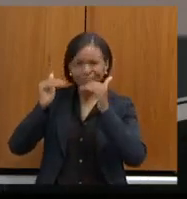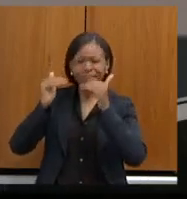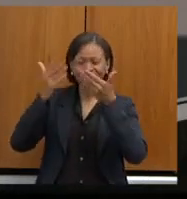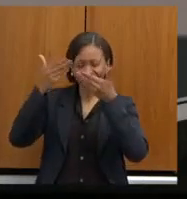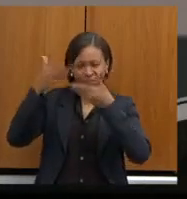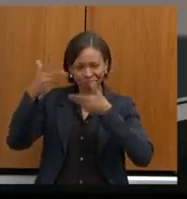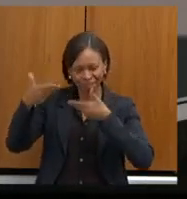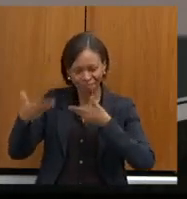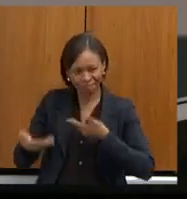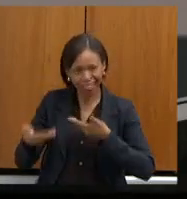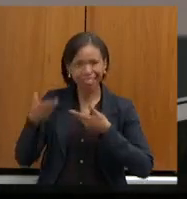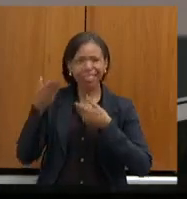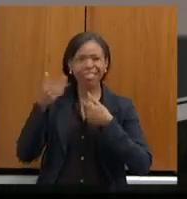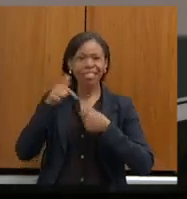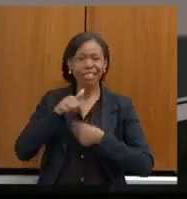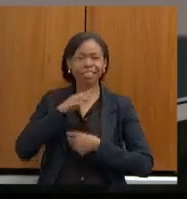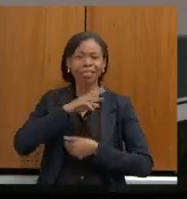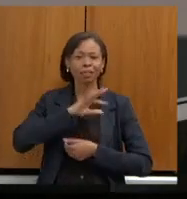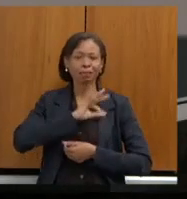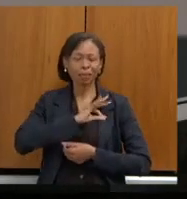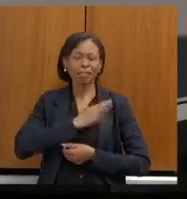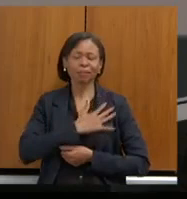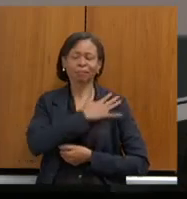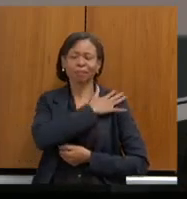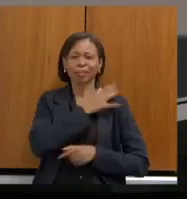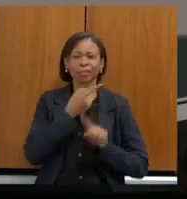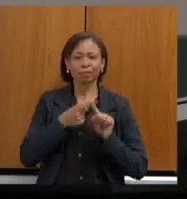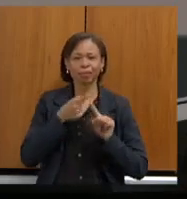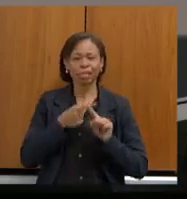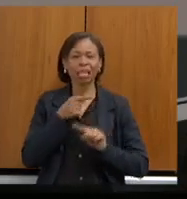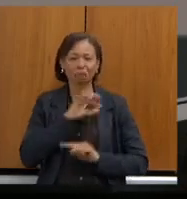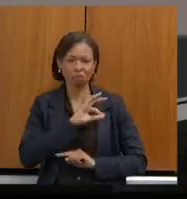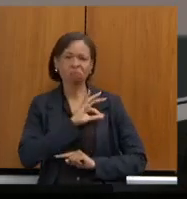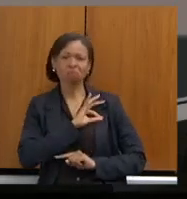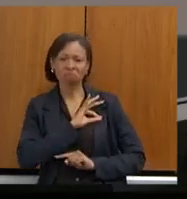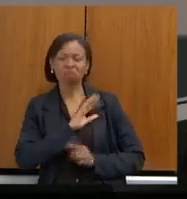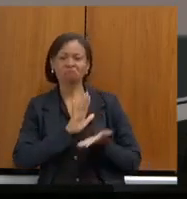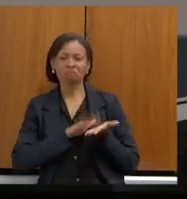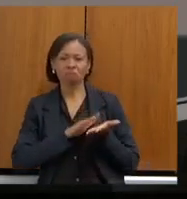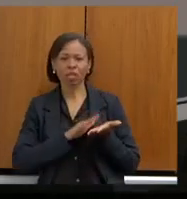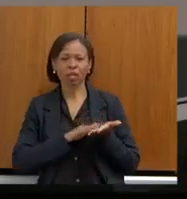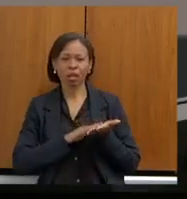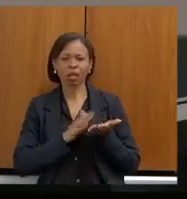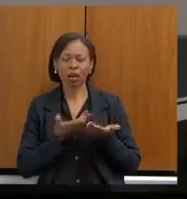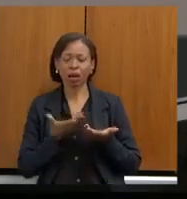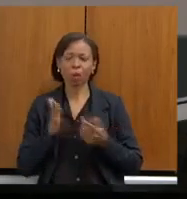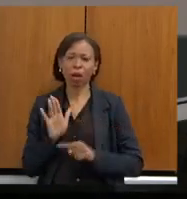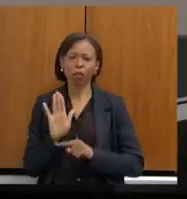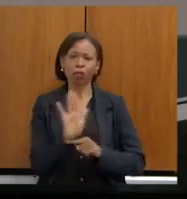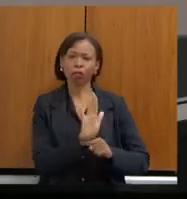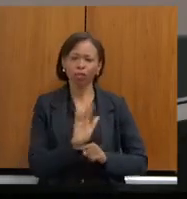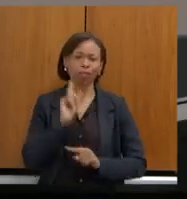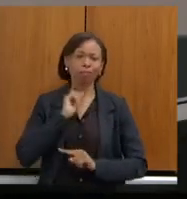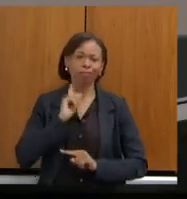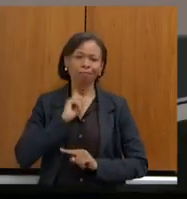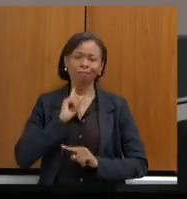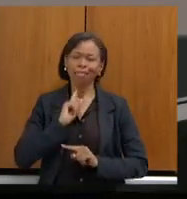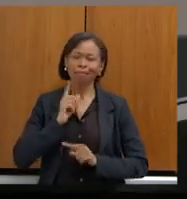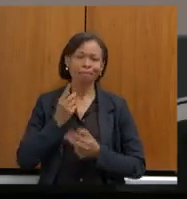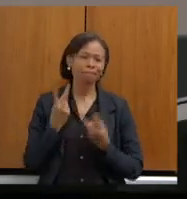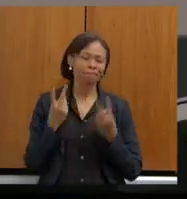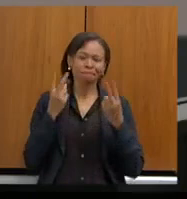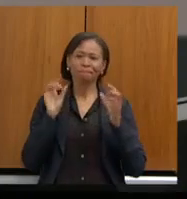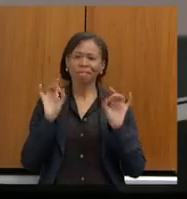de honra da Polícia Militar porque ela faz por conquistar os mineiros de uma forma indelével